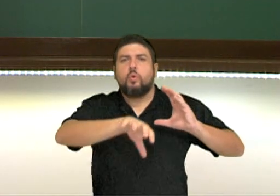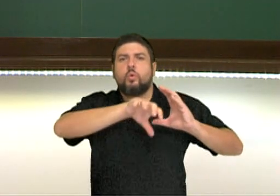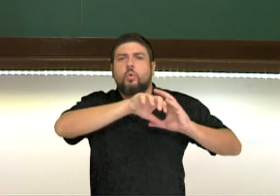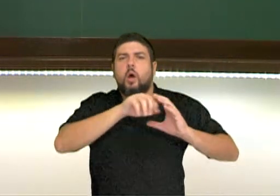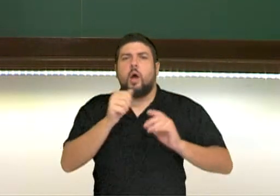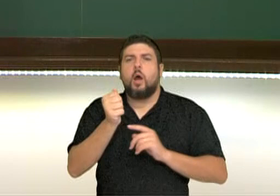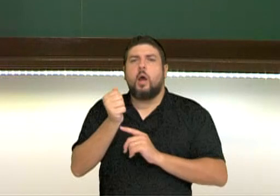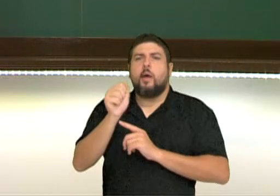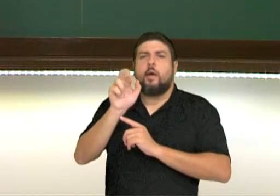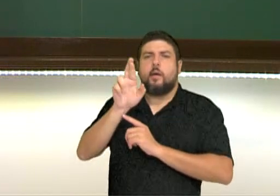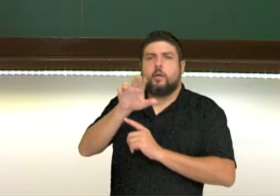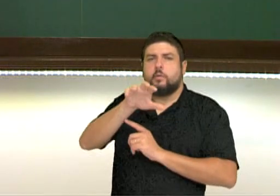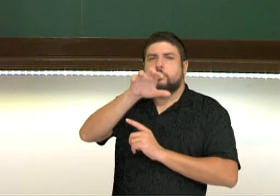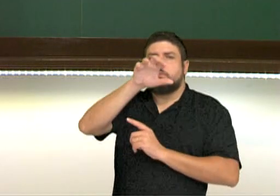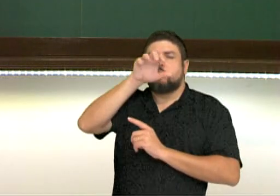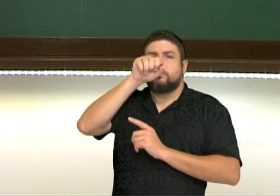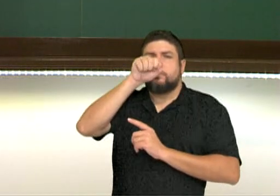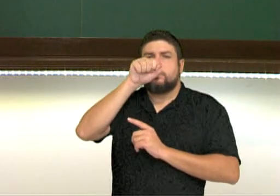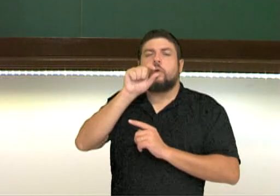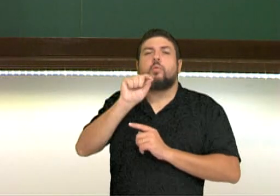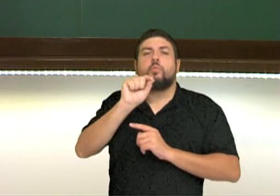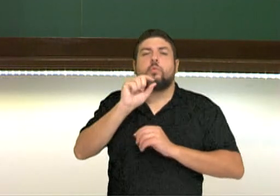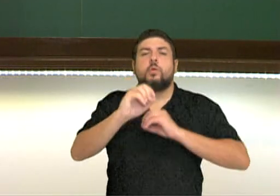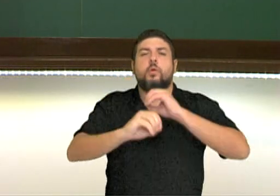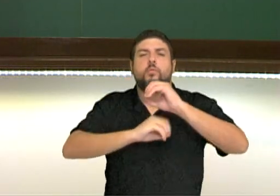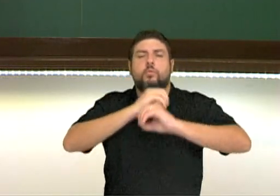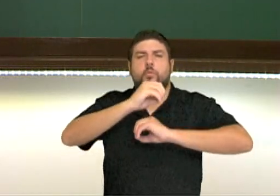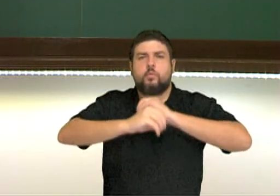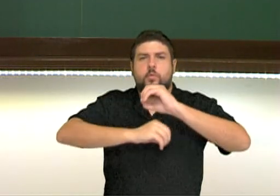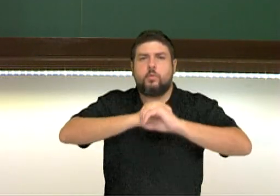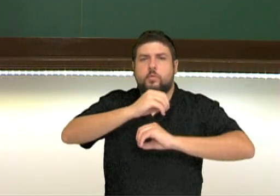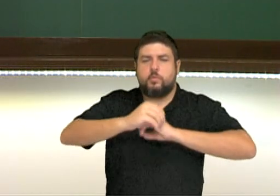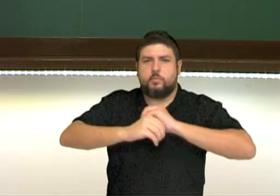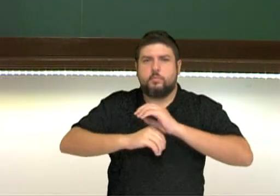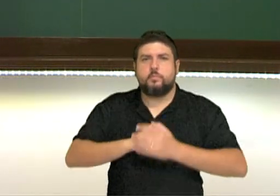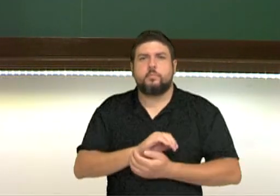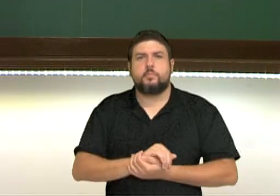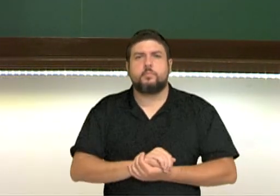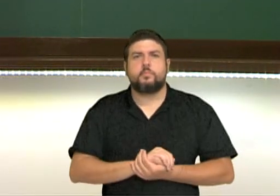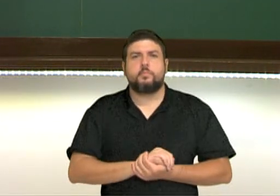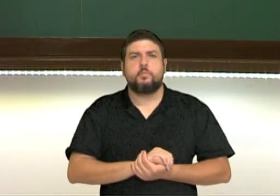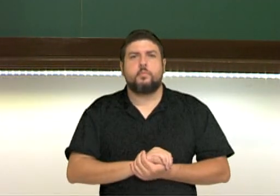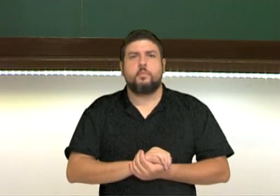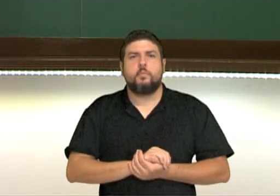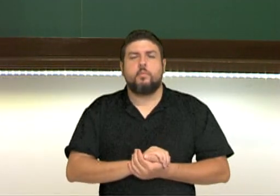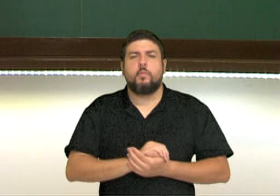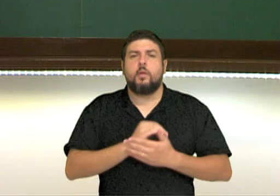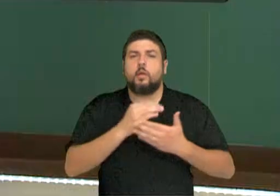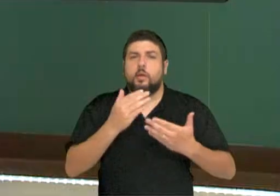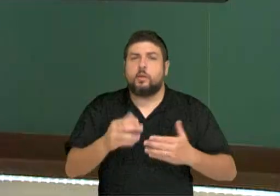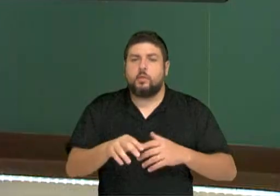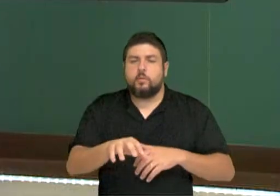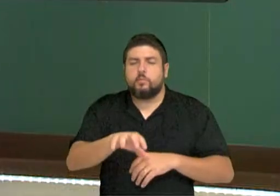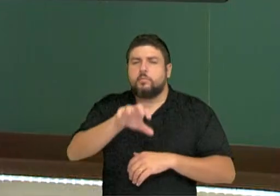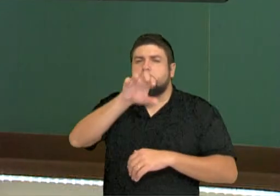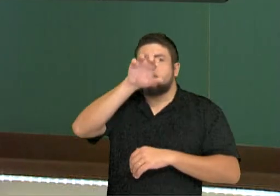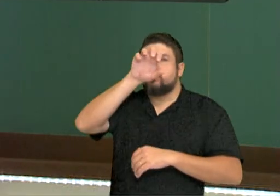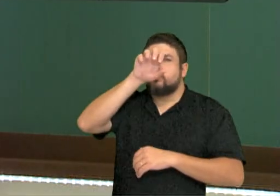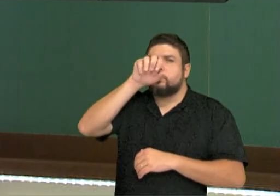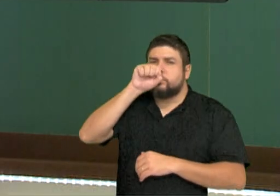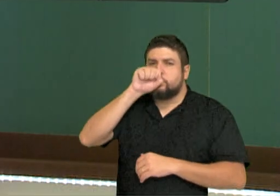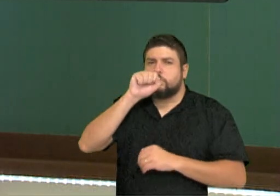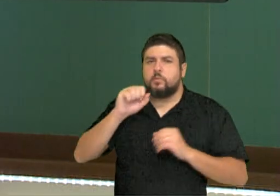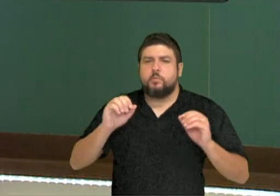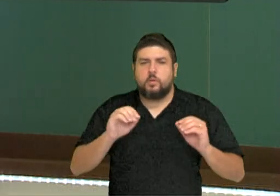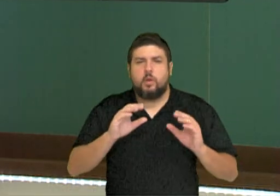a entrada do ar rico em oxigênio, tá? Então, a nossa inspiração faz com que o volume